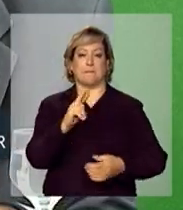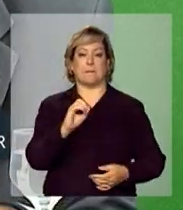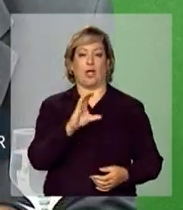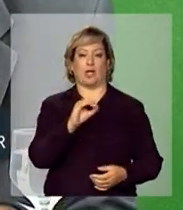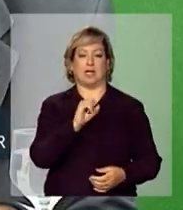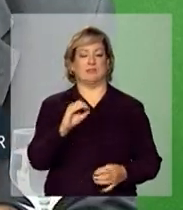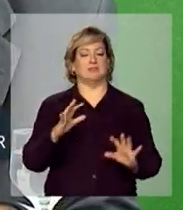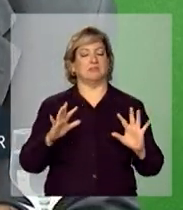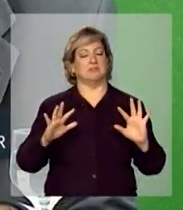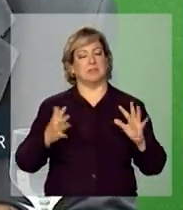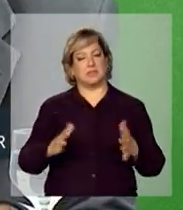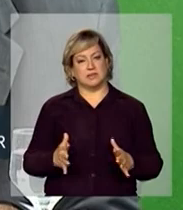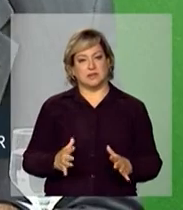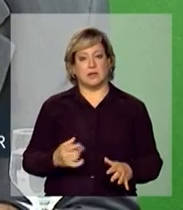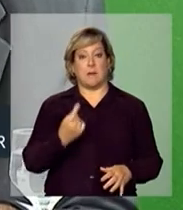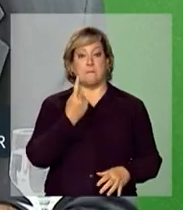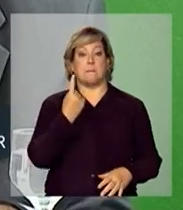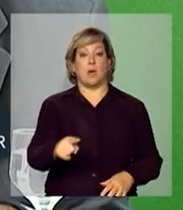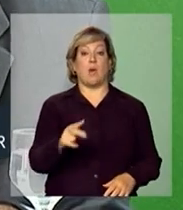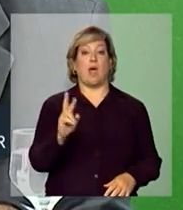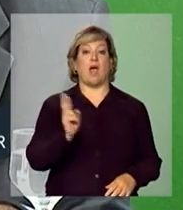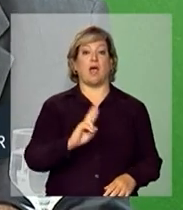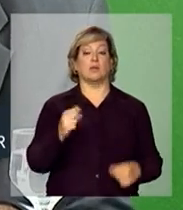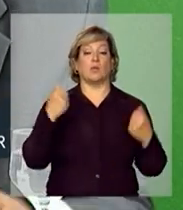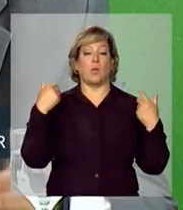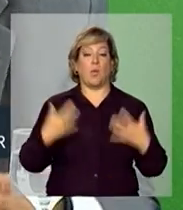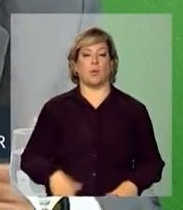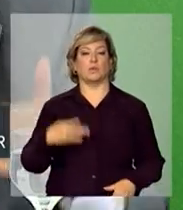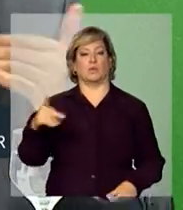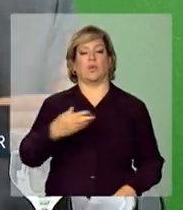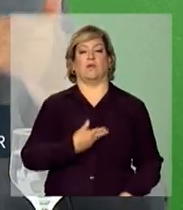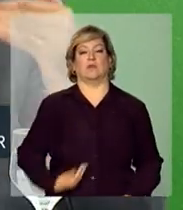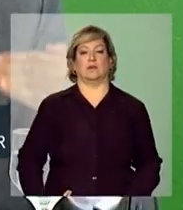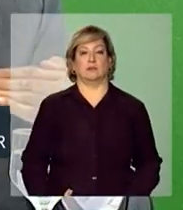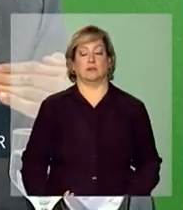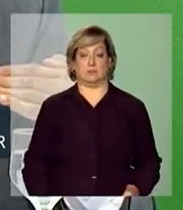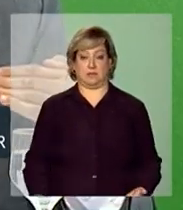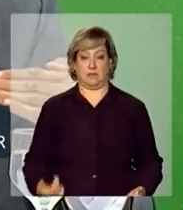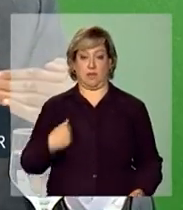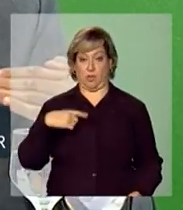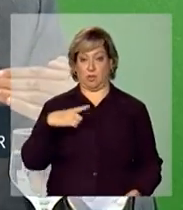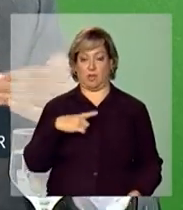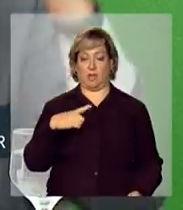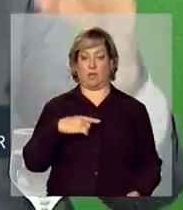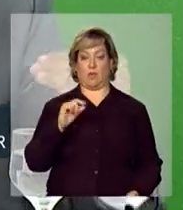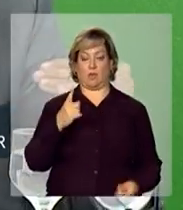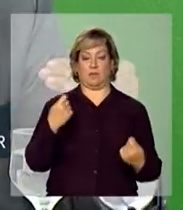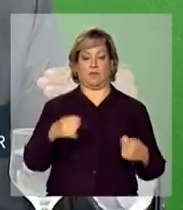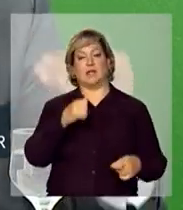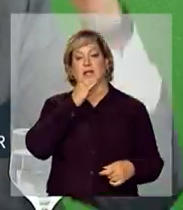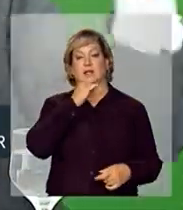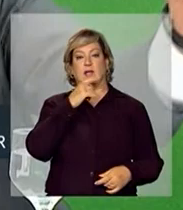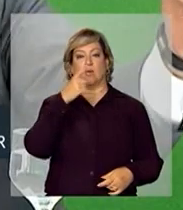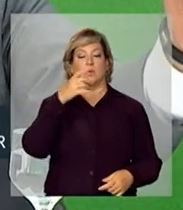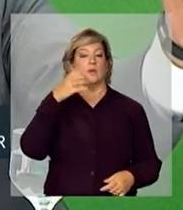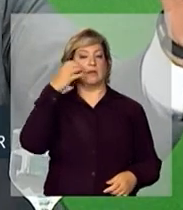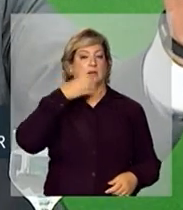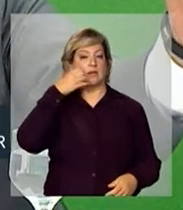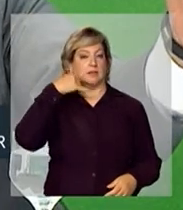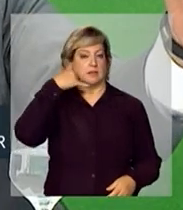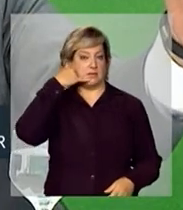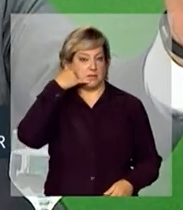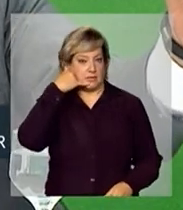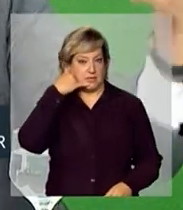estima-se em mil reais de custo para o estado Ora eu tenho uma demanda por um aparelho celular que custa r$